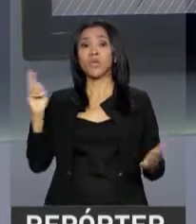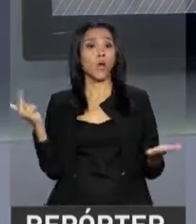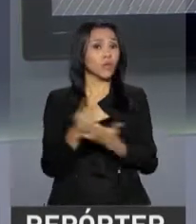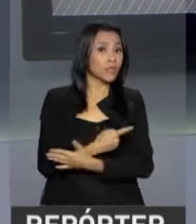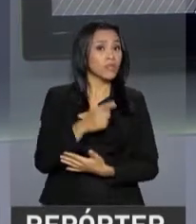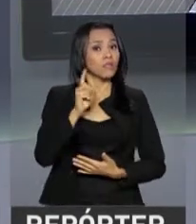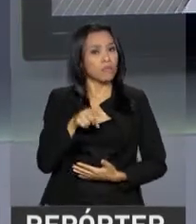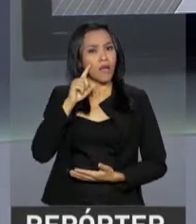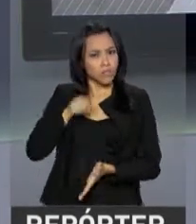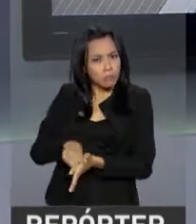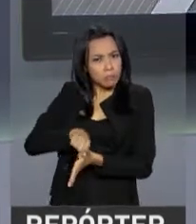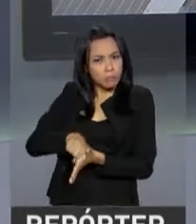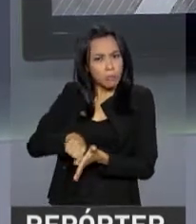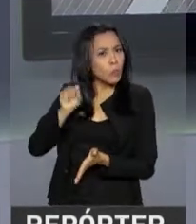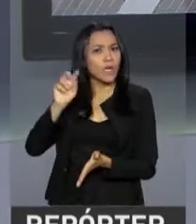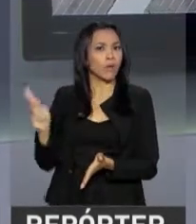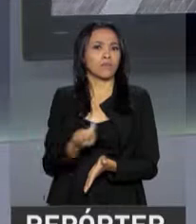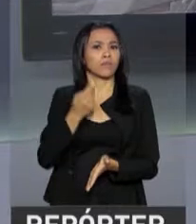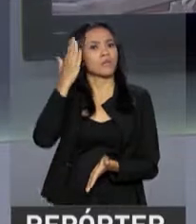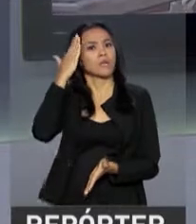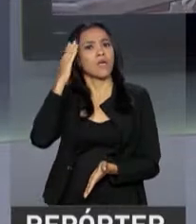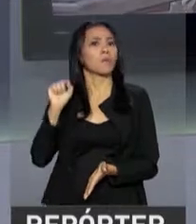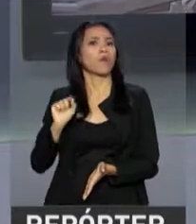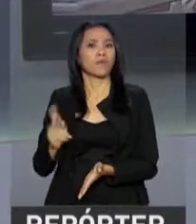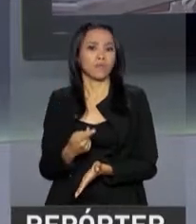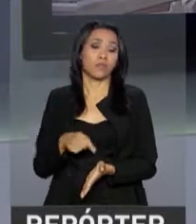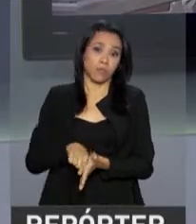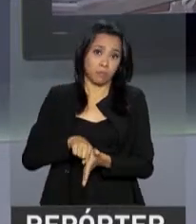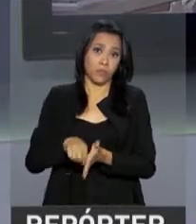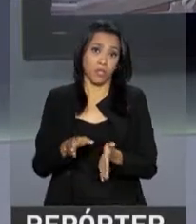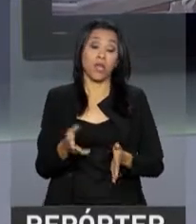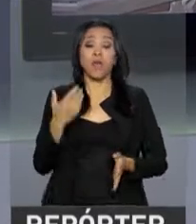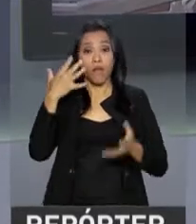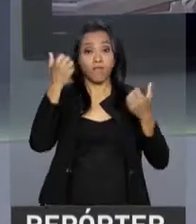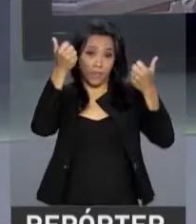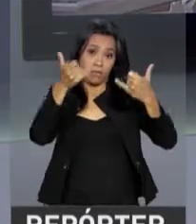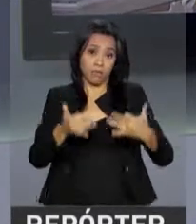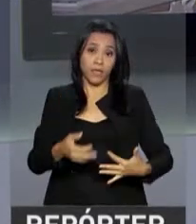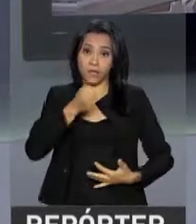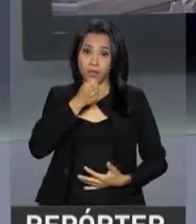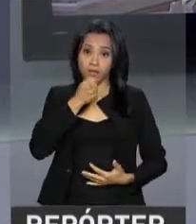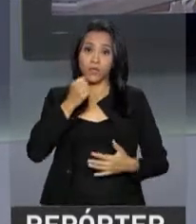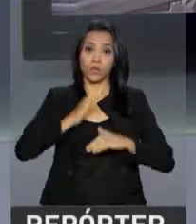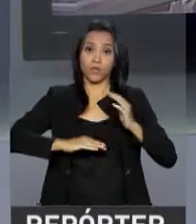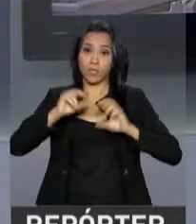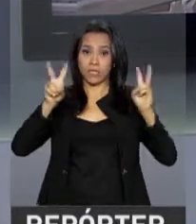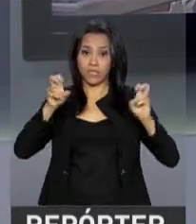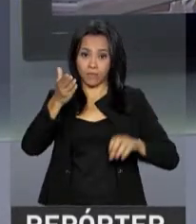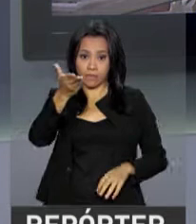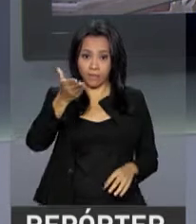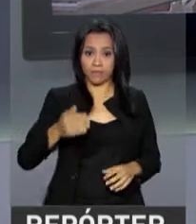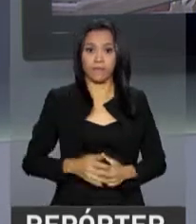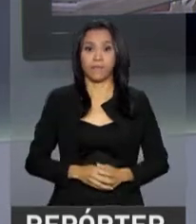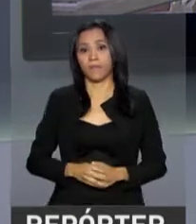estão sendo investigadas nós vamos então conversar ao vivo com a repórter cleide lopes que tem outras informações sobre esse assunto cleide